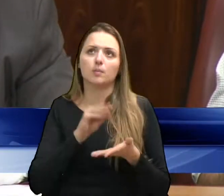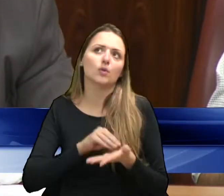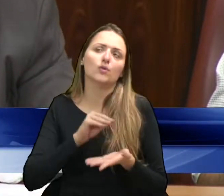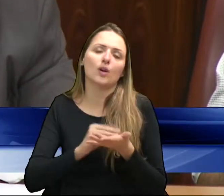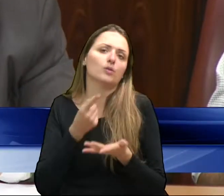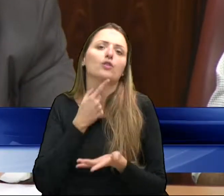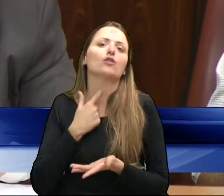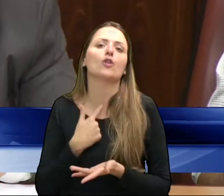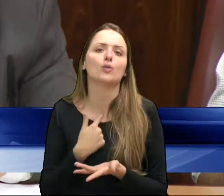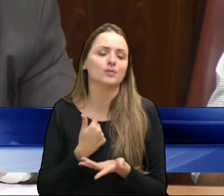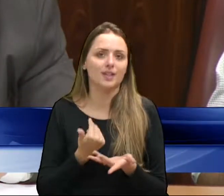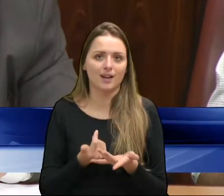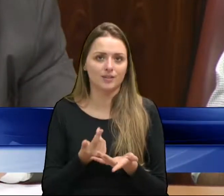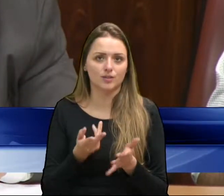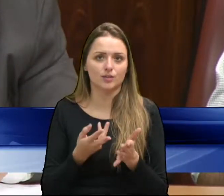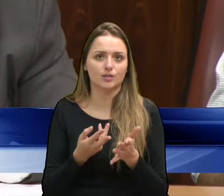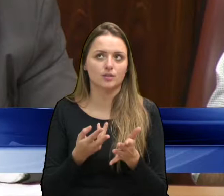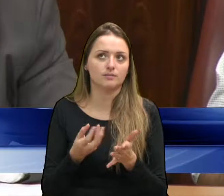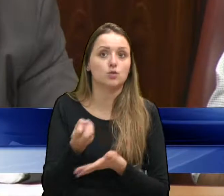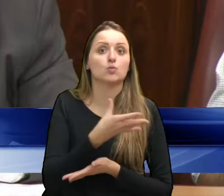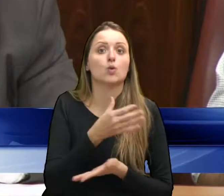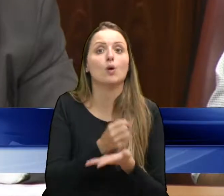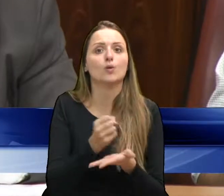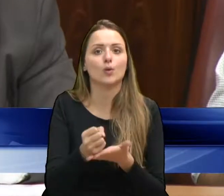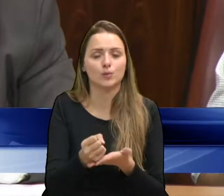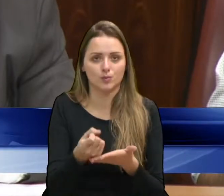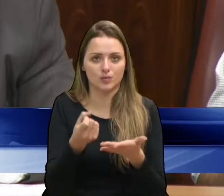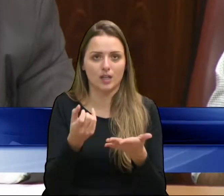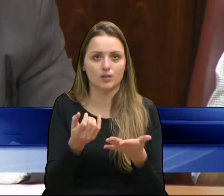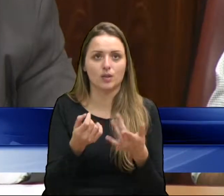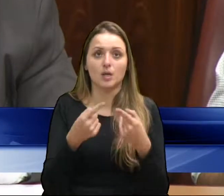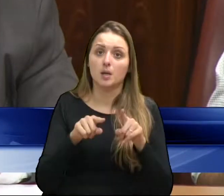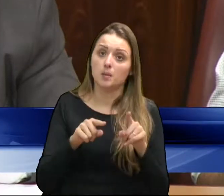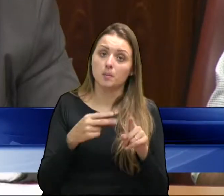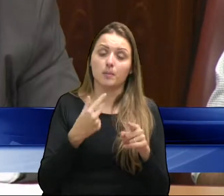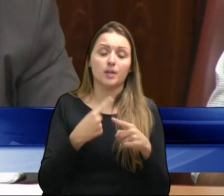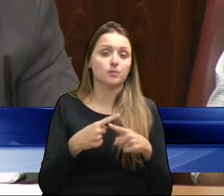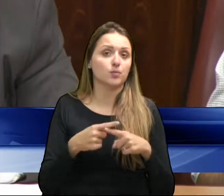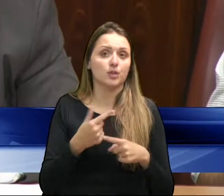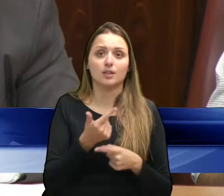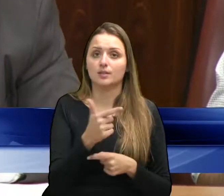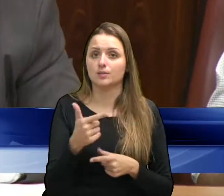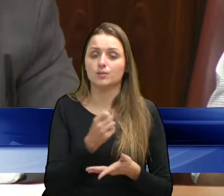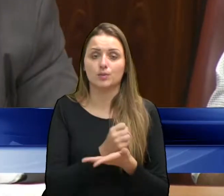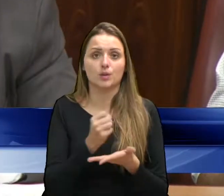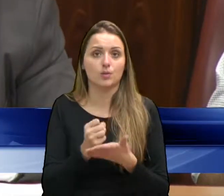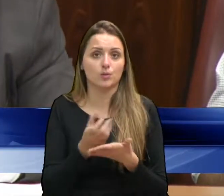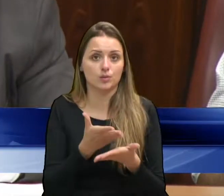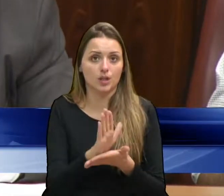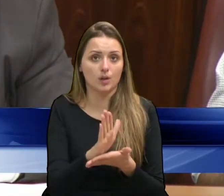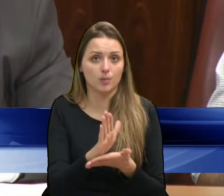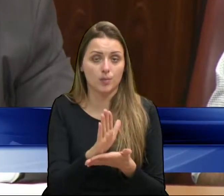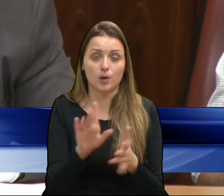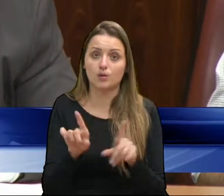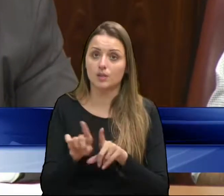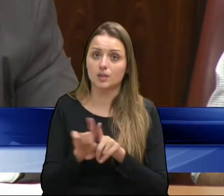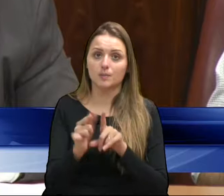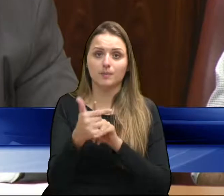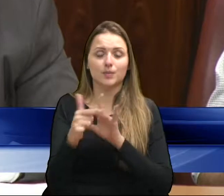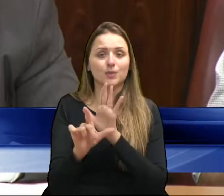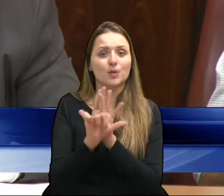mas pela insegurança jurídica e por não ter um contrato que o autorize e nem tampouco uma